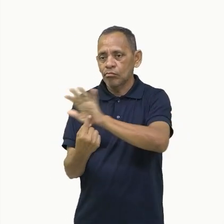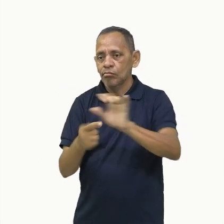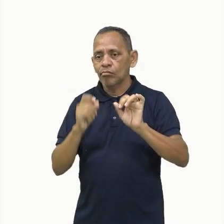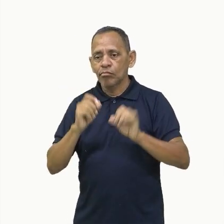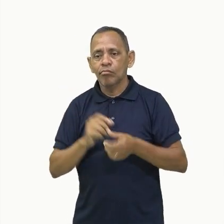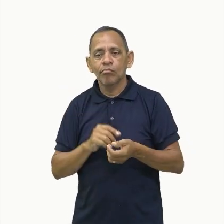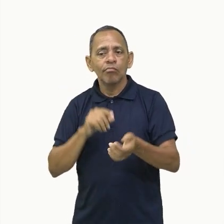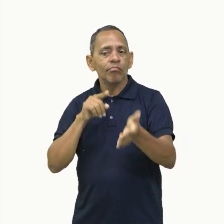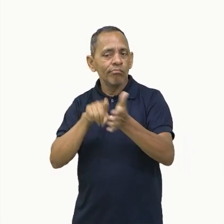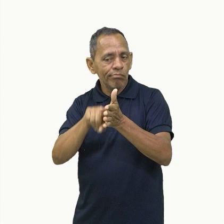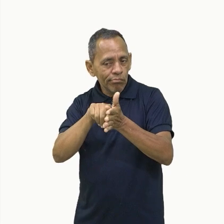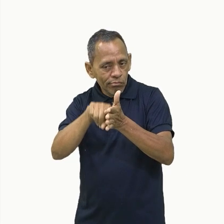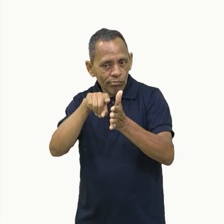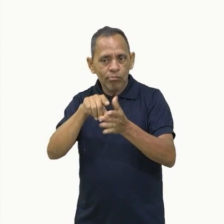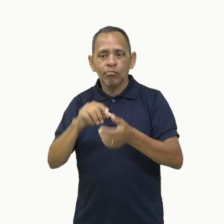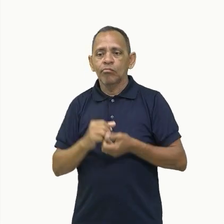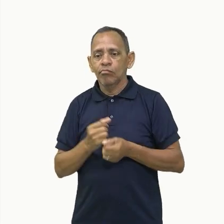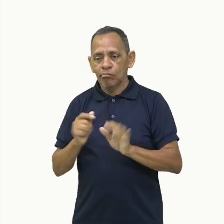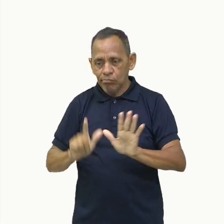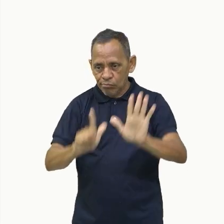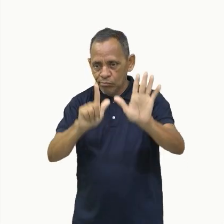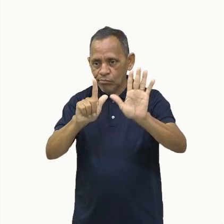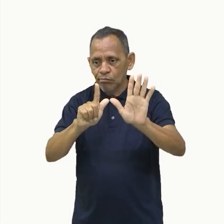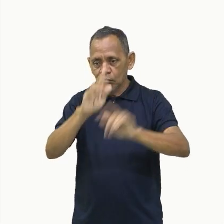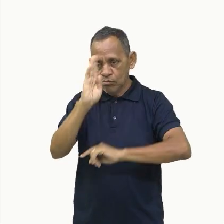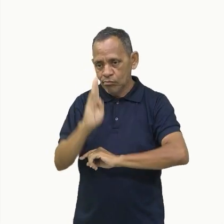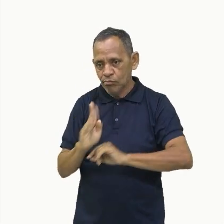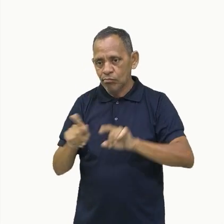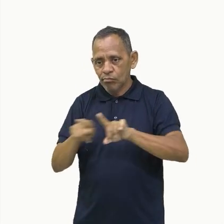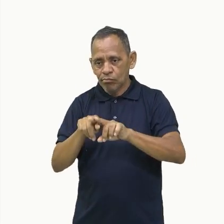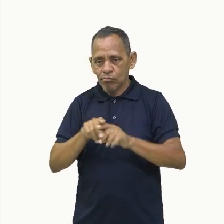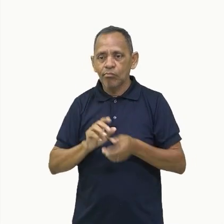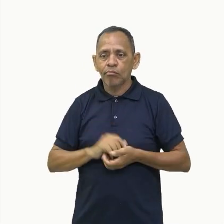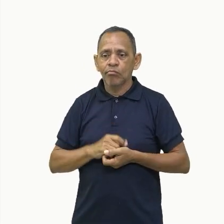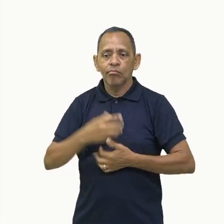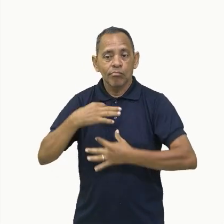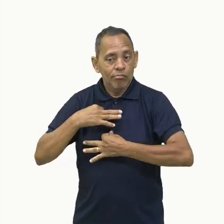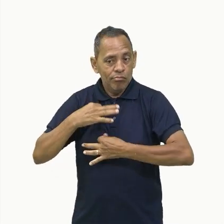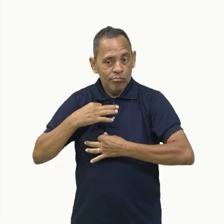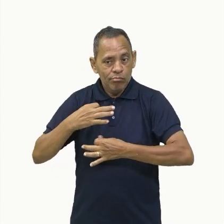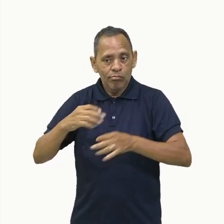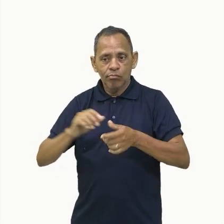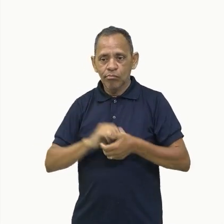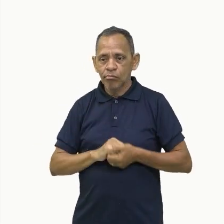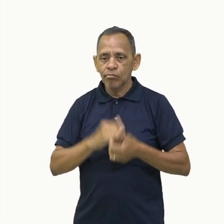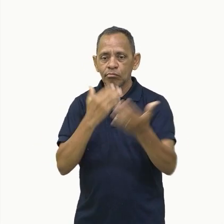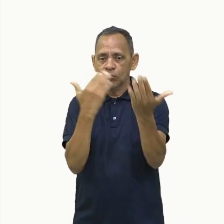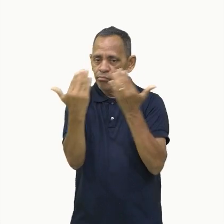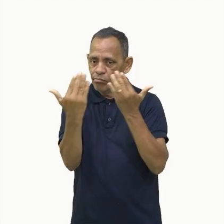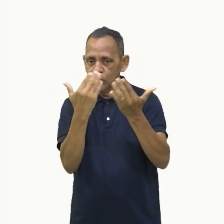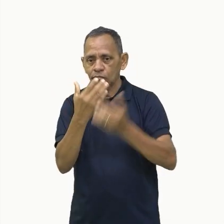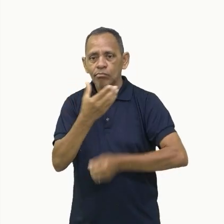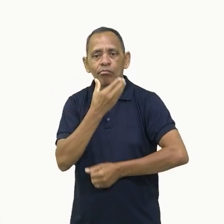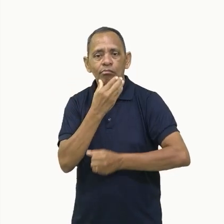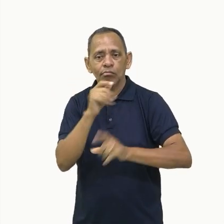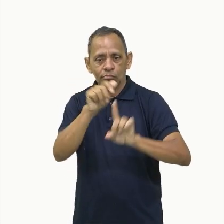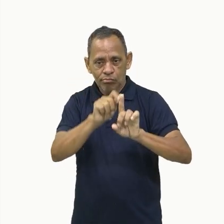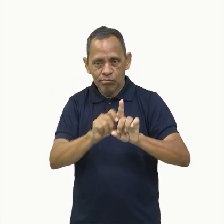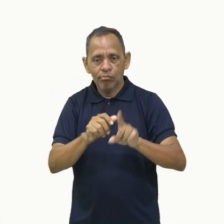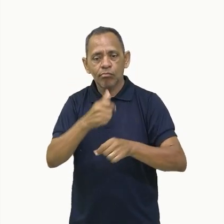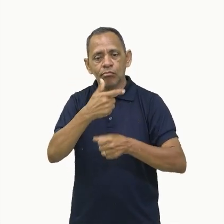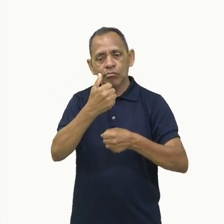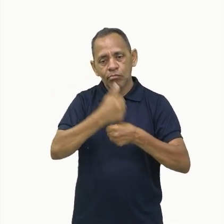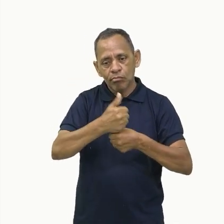do gás natural no Brasil, aí em agosto, gente, comparado com dezembro de